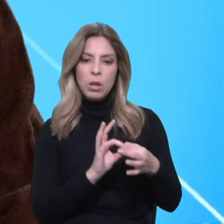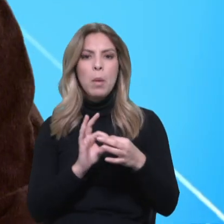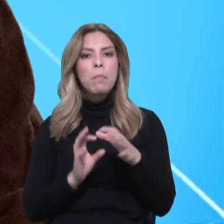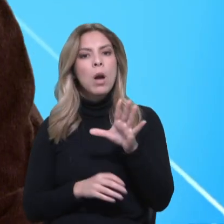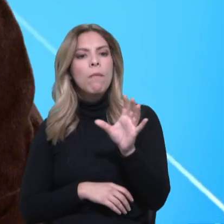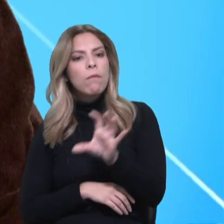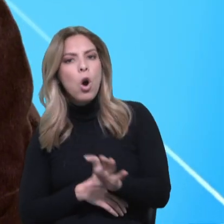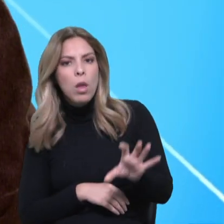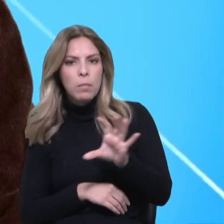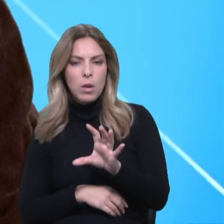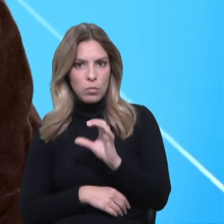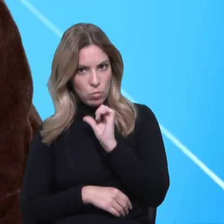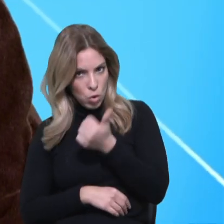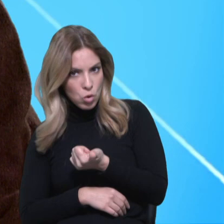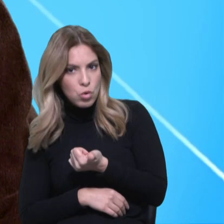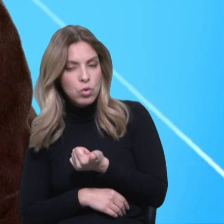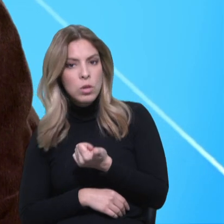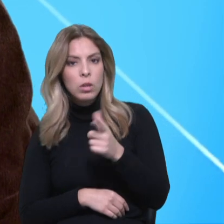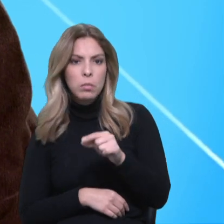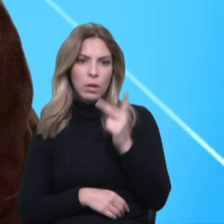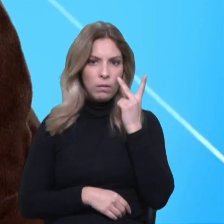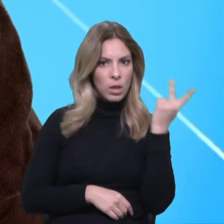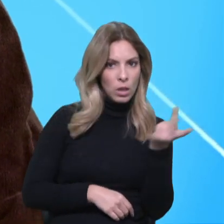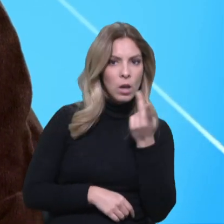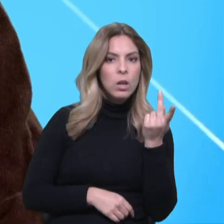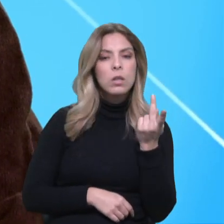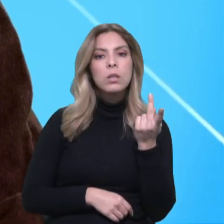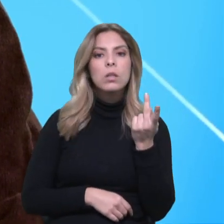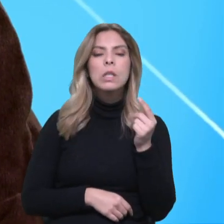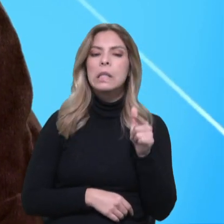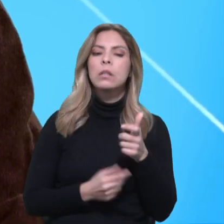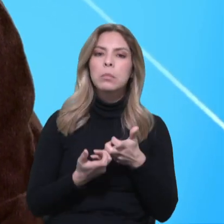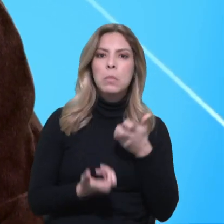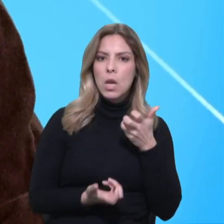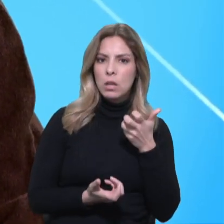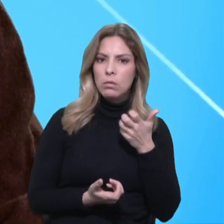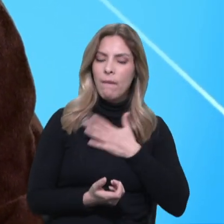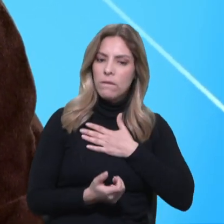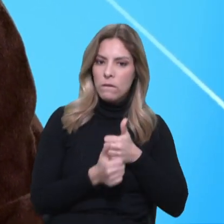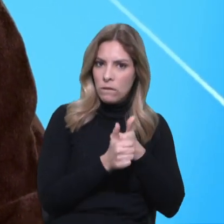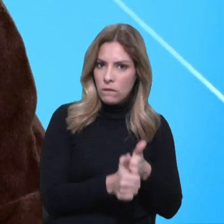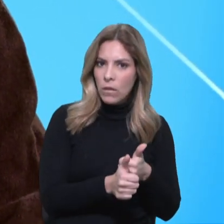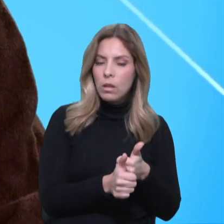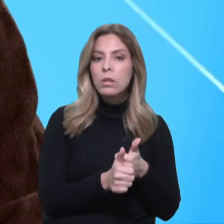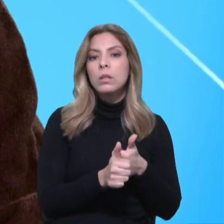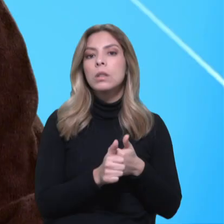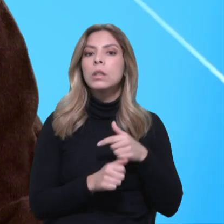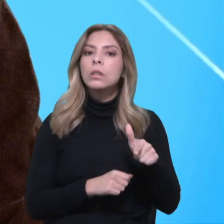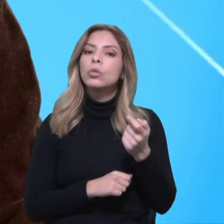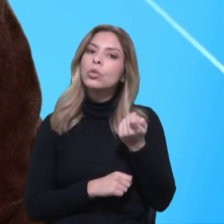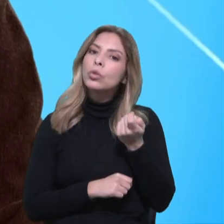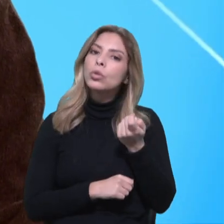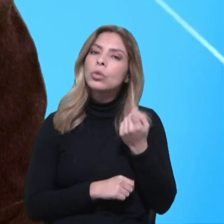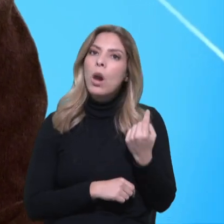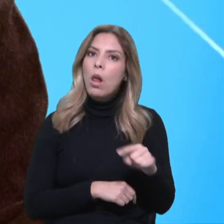encaramos a morte, não só a morte, mas a vida, e nós gostaríamos de dar muito destaque a isso, porque, fugindo só um pouco à sua